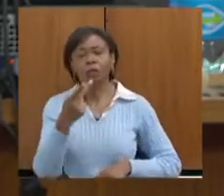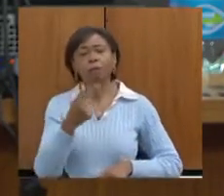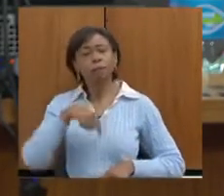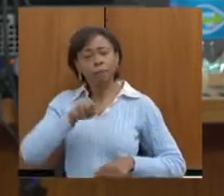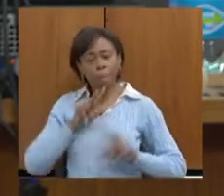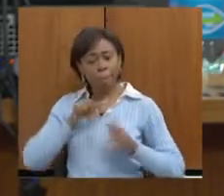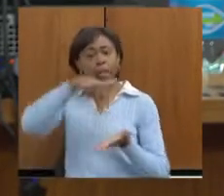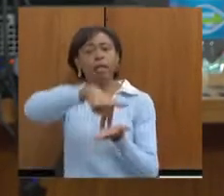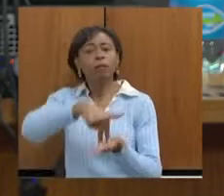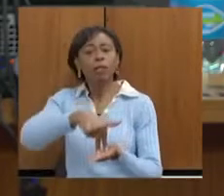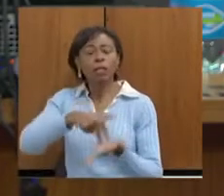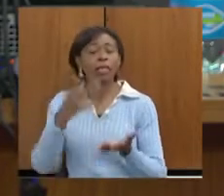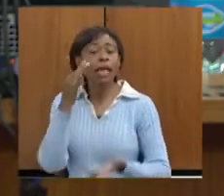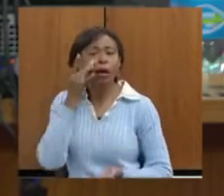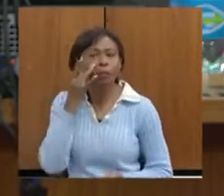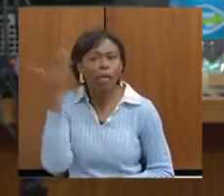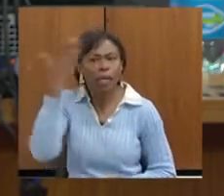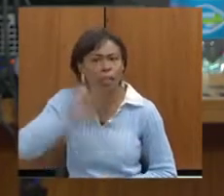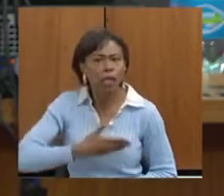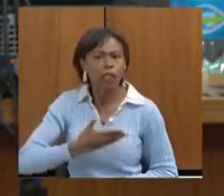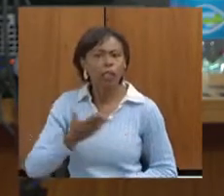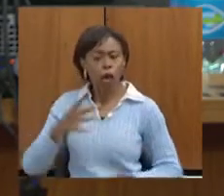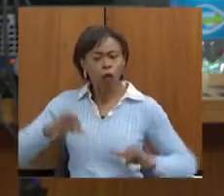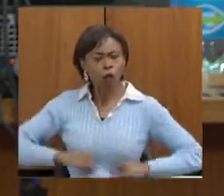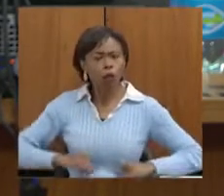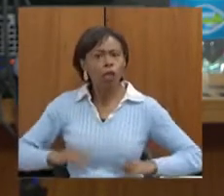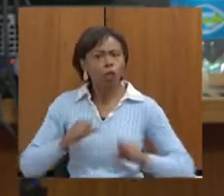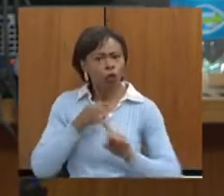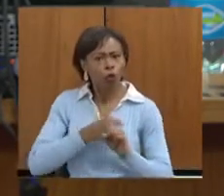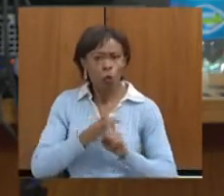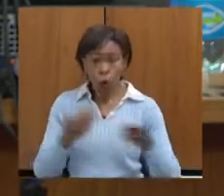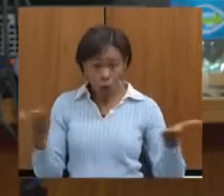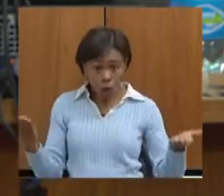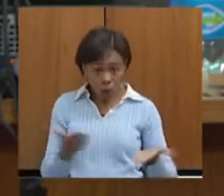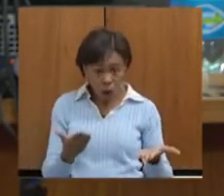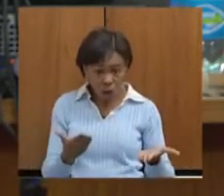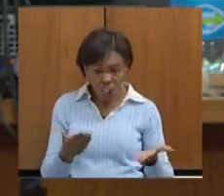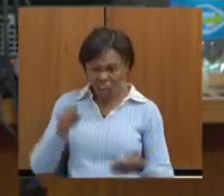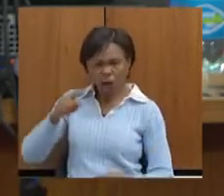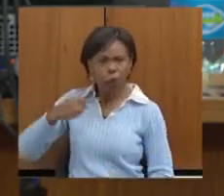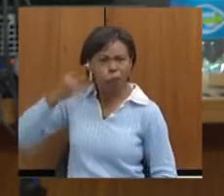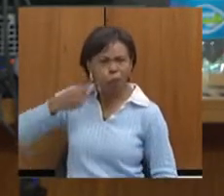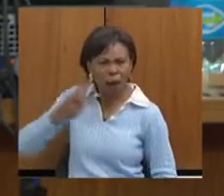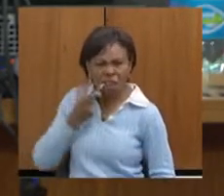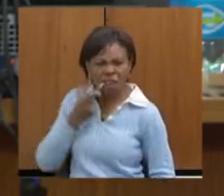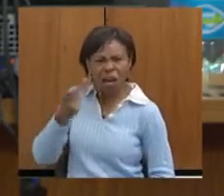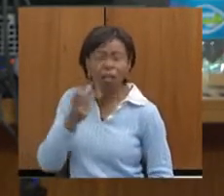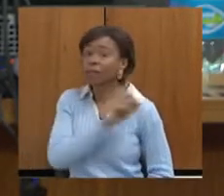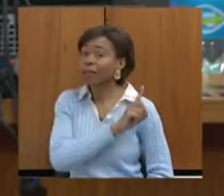a nossa luta nossa dor e sofrimento aqui hoje não tem espaço para advogado Porque infelizmente